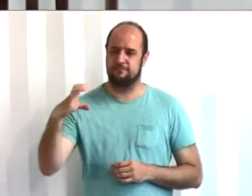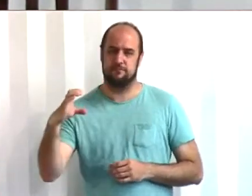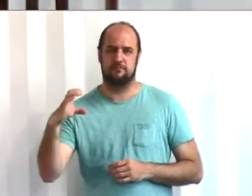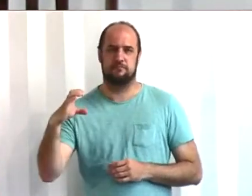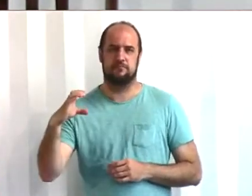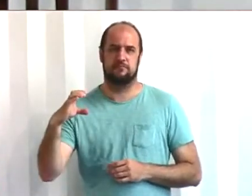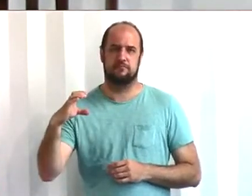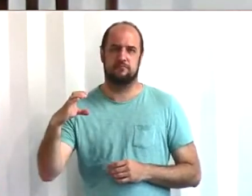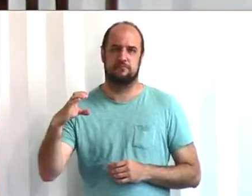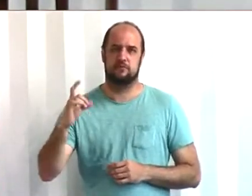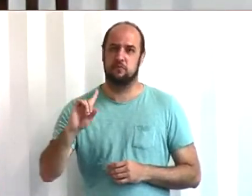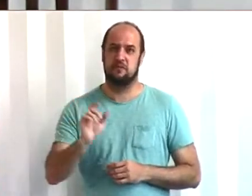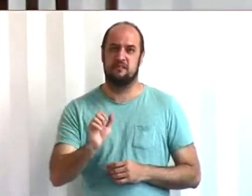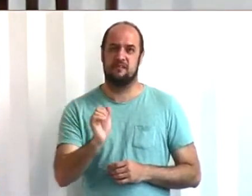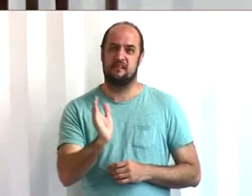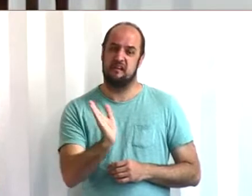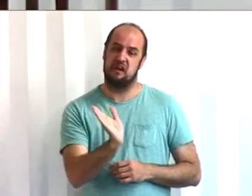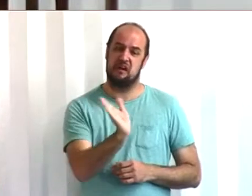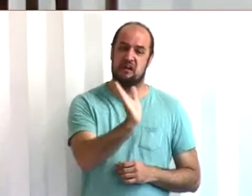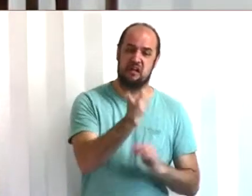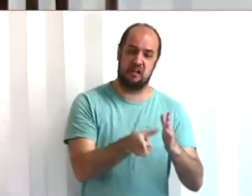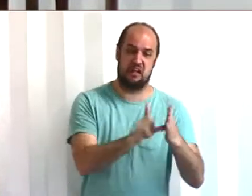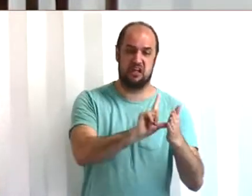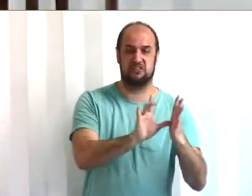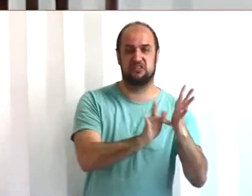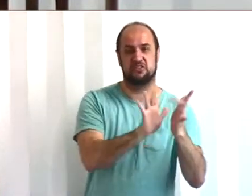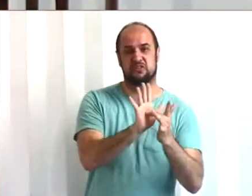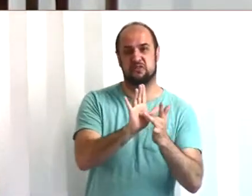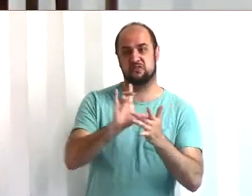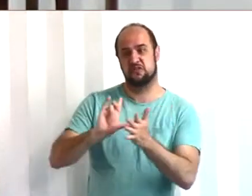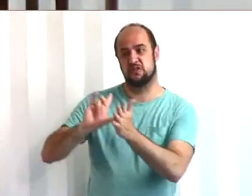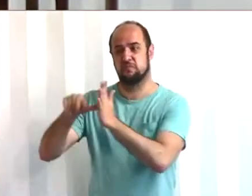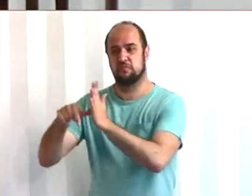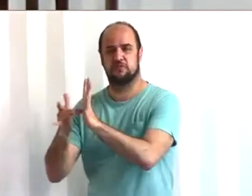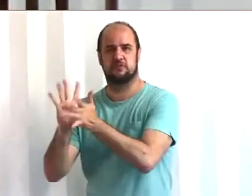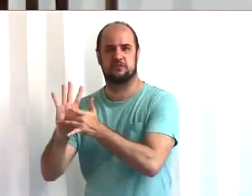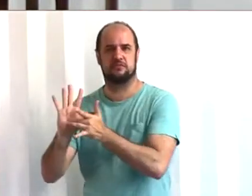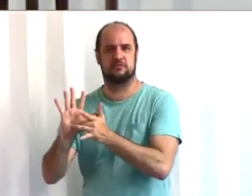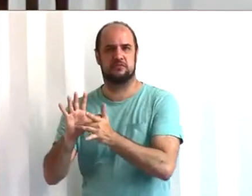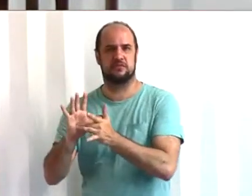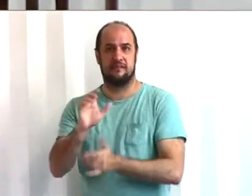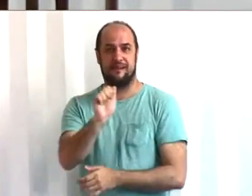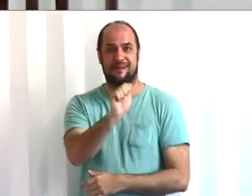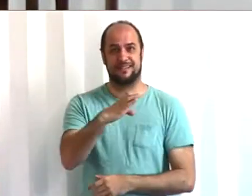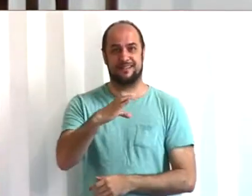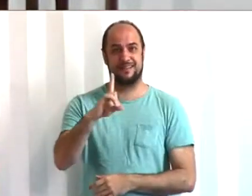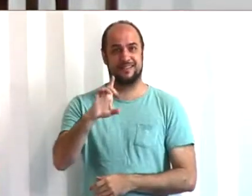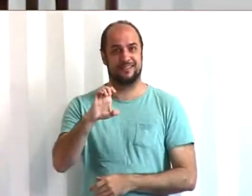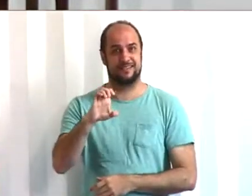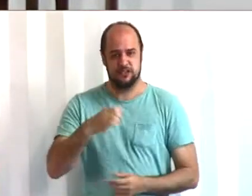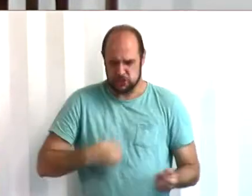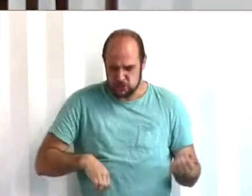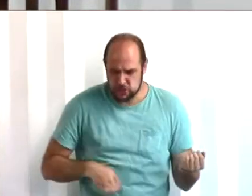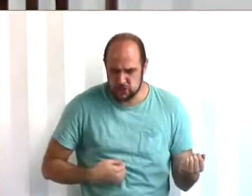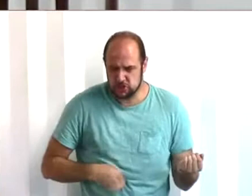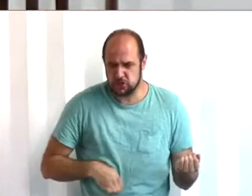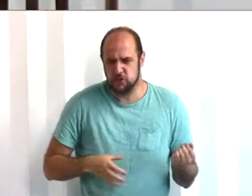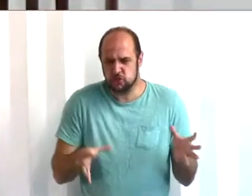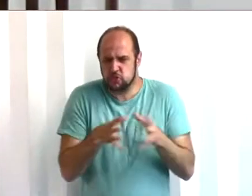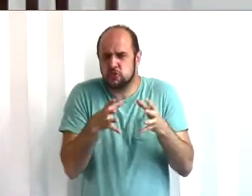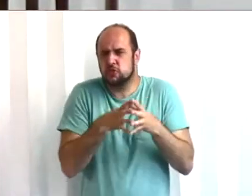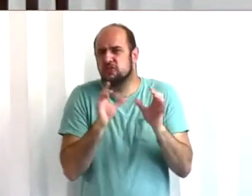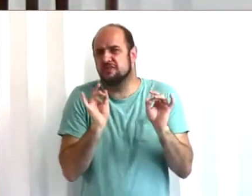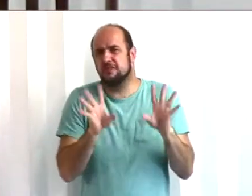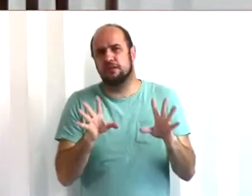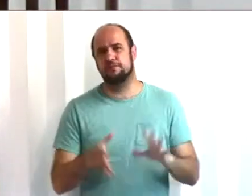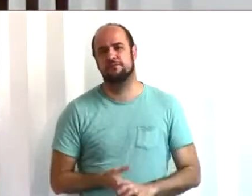AC/DC não é antes de Cristo e depois de Cristo, é uma banda de rock. A grande maioria dos jovens não tem a menor ideia